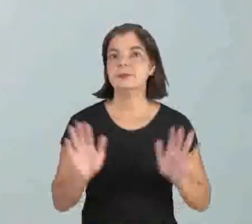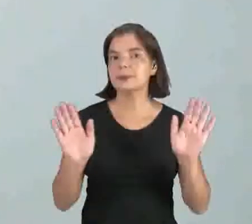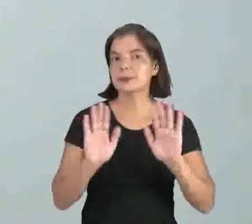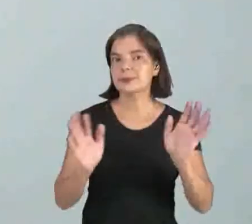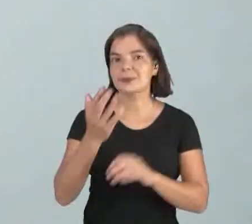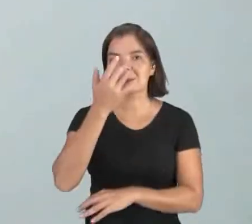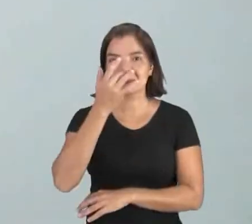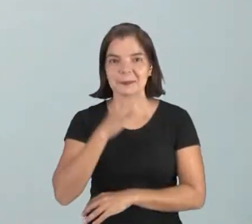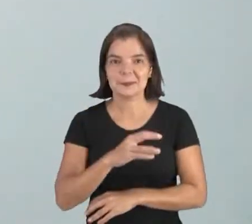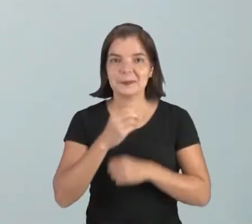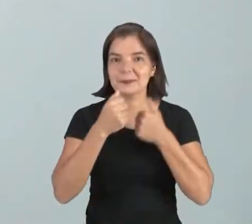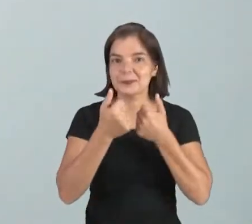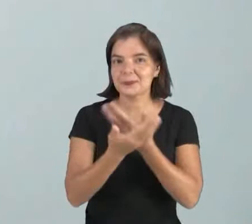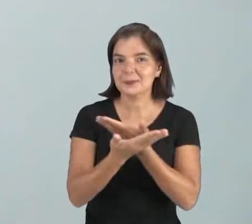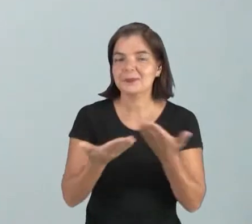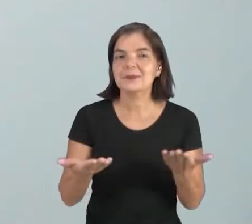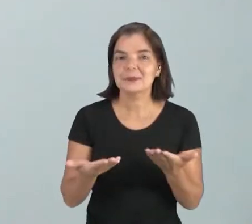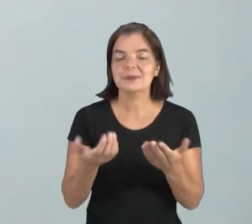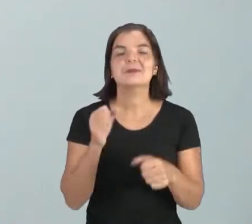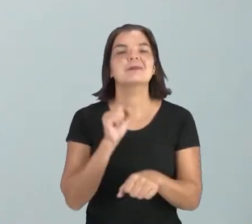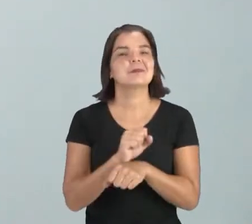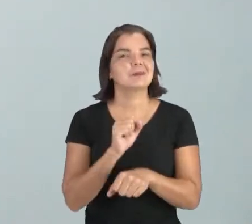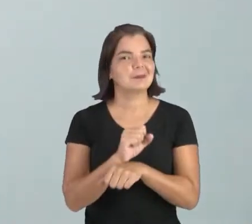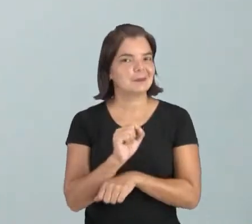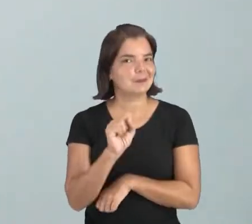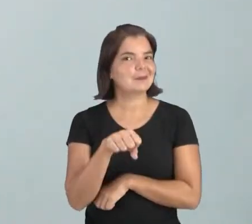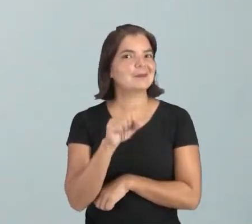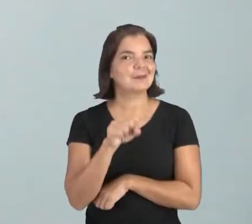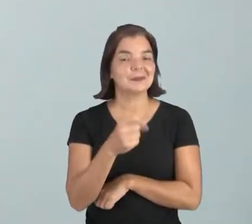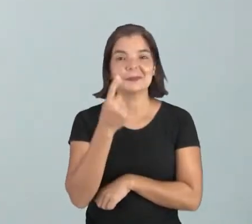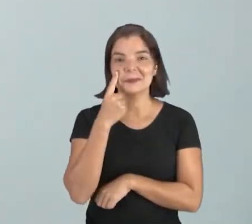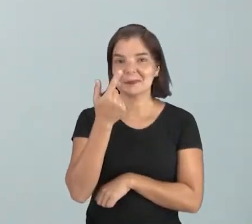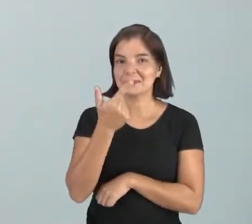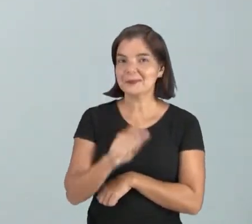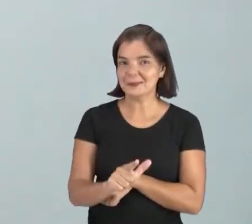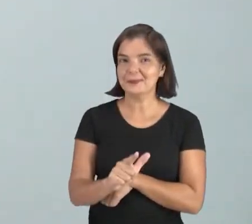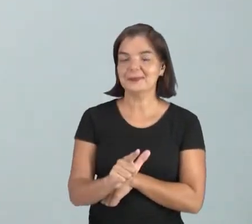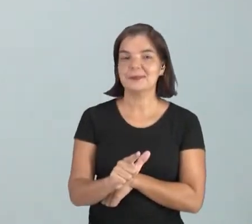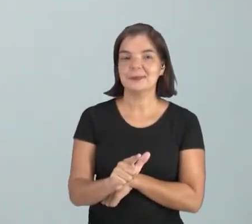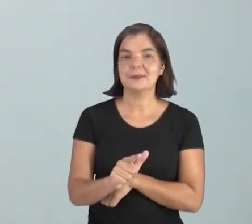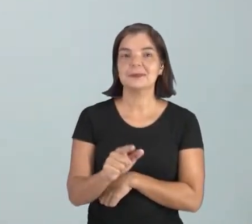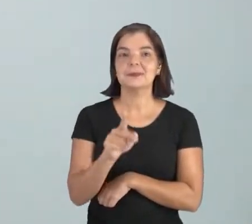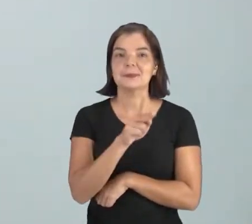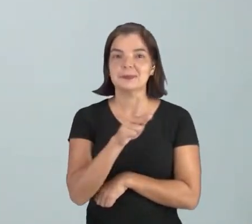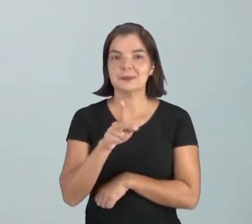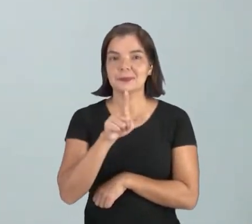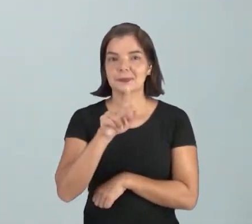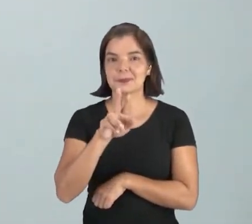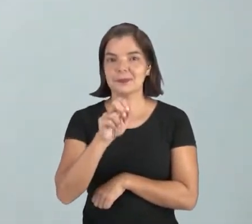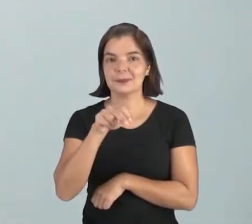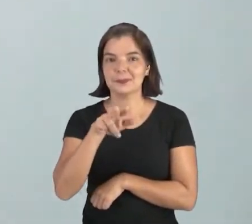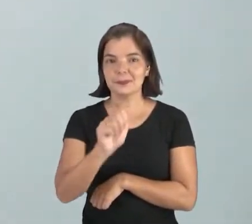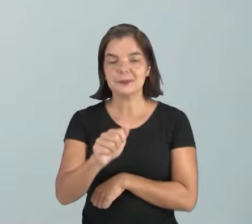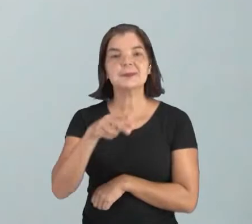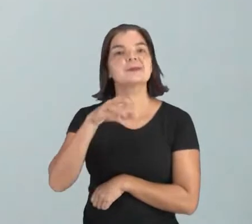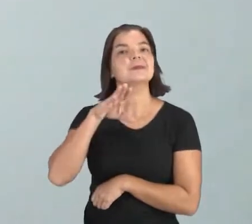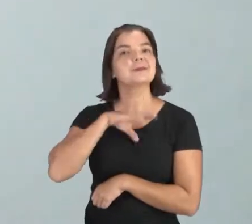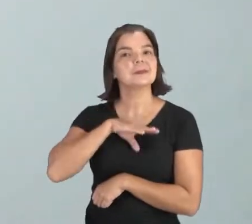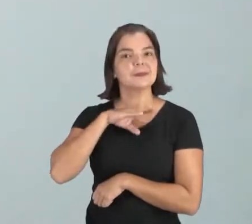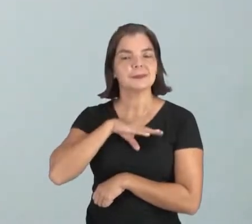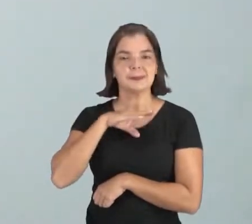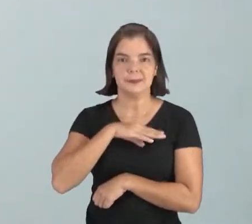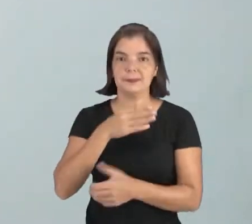Olá, crianças! Tudo bem com vocês? Eu espero que sim. Olha eu aqui novamente. Eu me chamo Luana, professora de língua